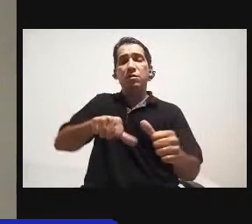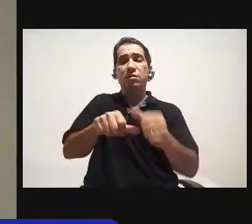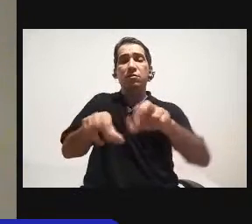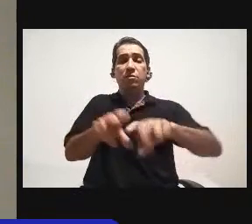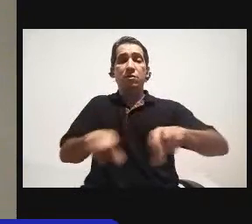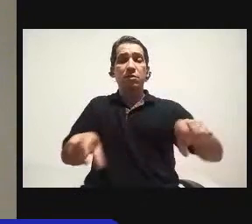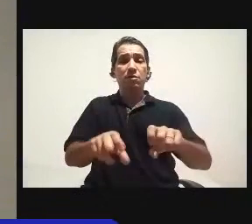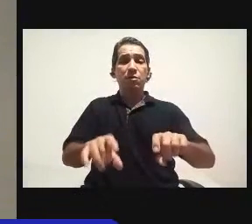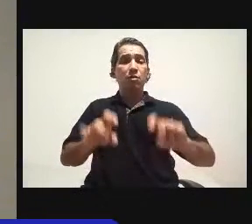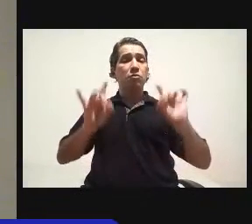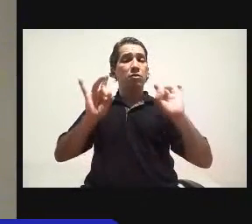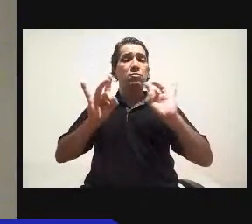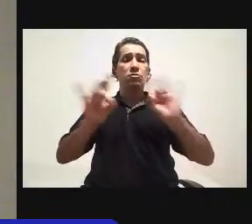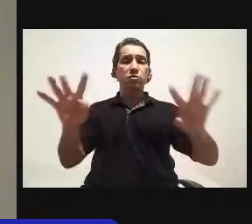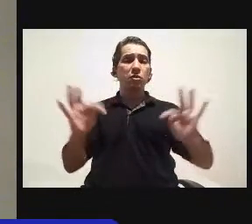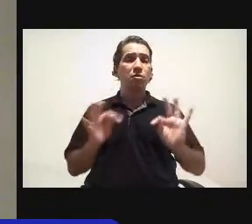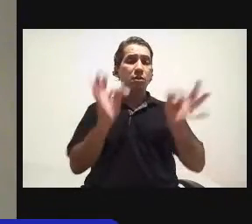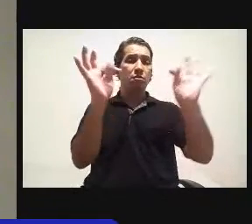fato,